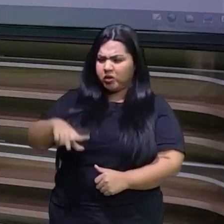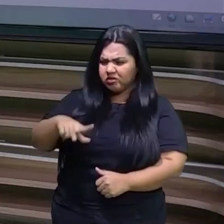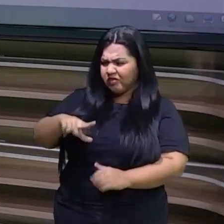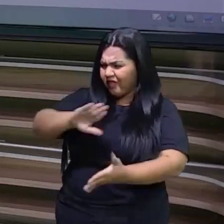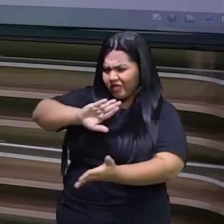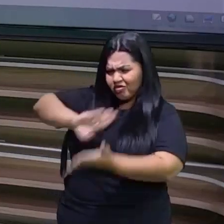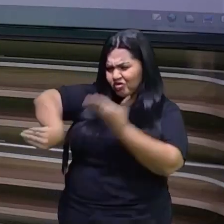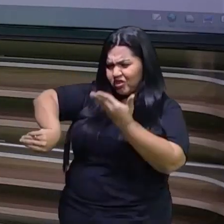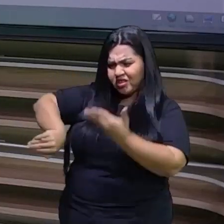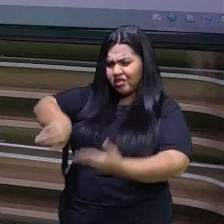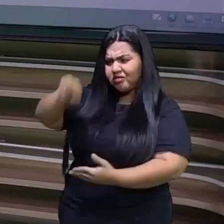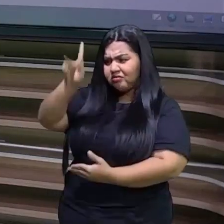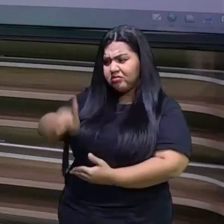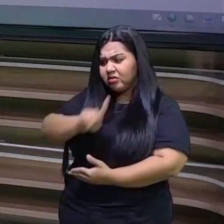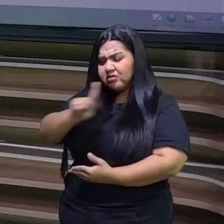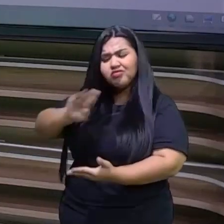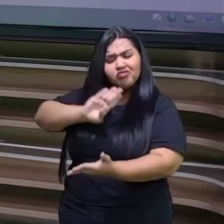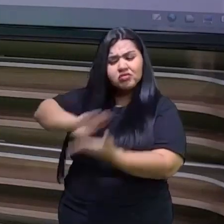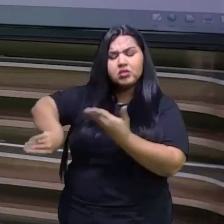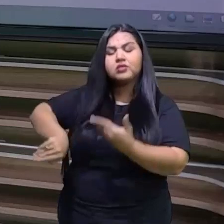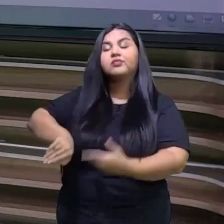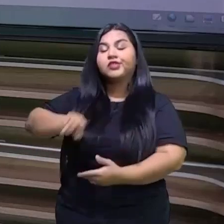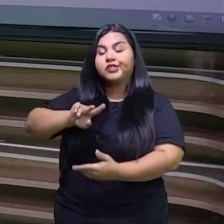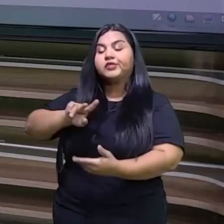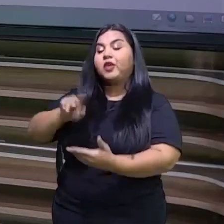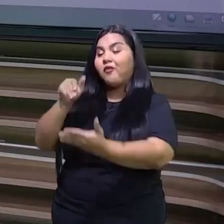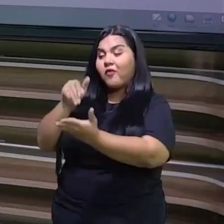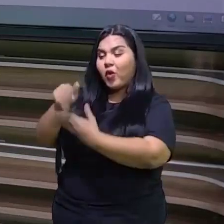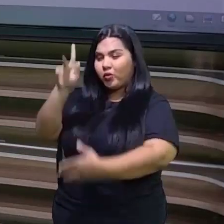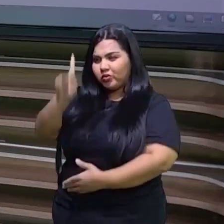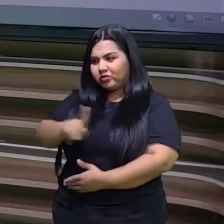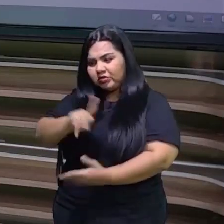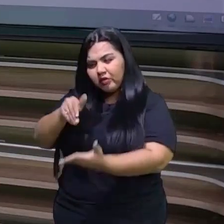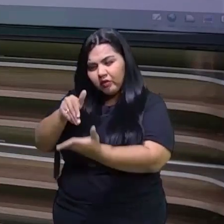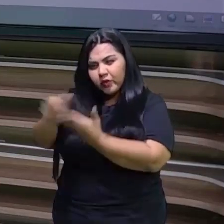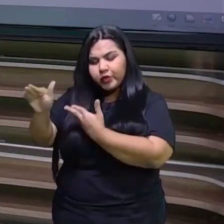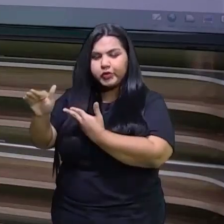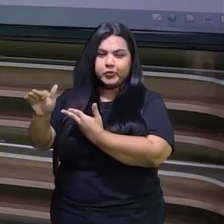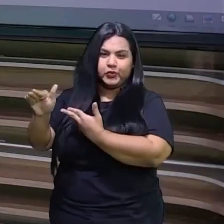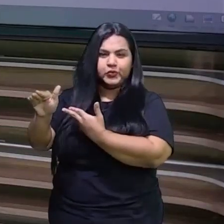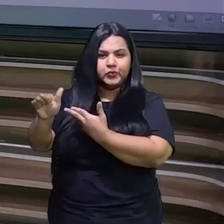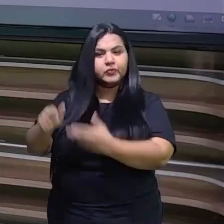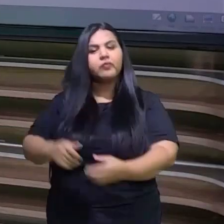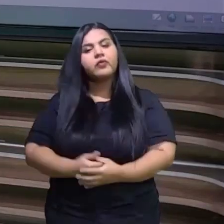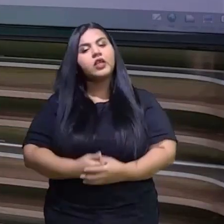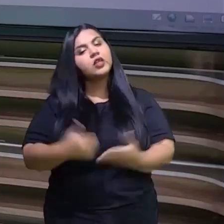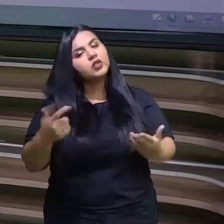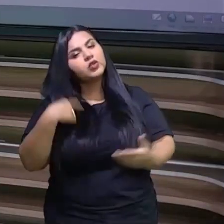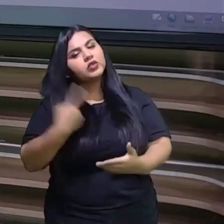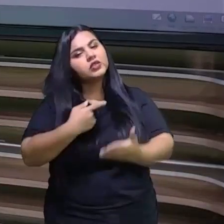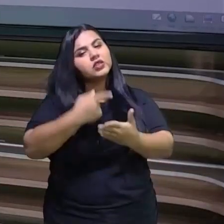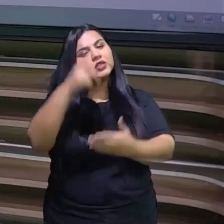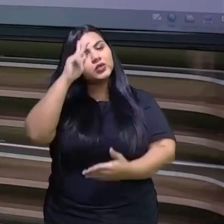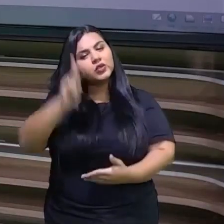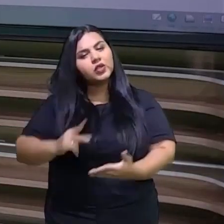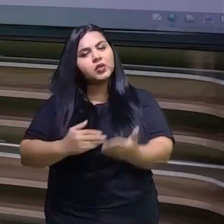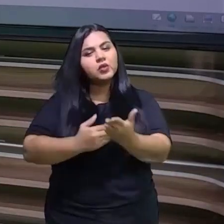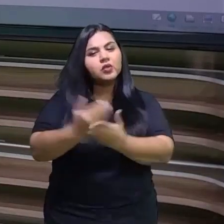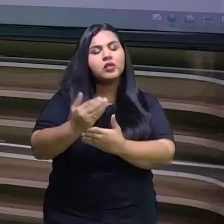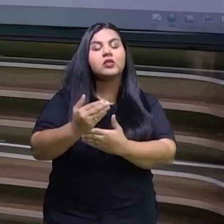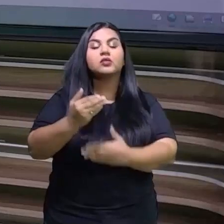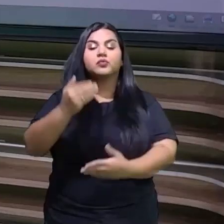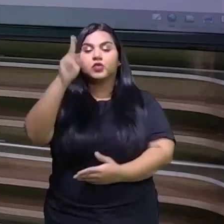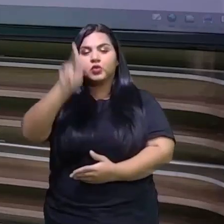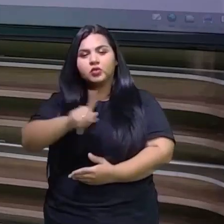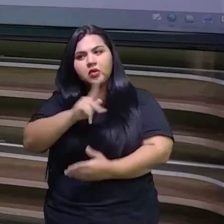jesuítas daí. Jesuítas tiveram que ir embora, foram expulsos da terra. A nossa história começa por aí. Jesuítas vão